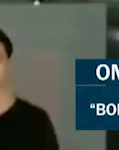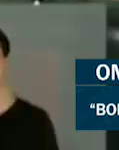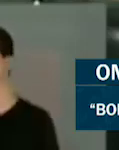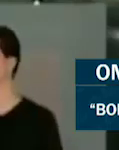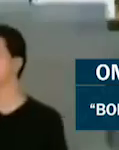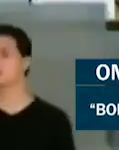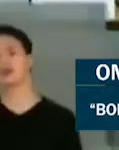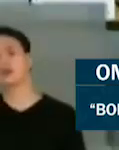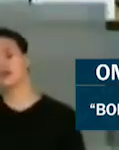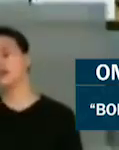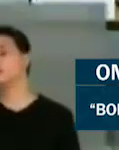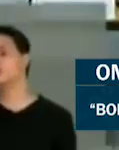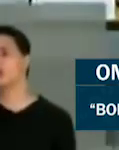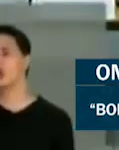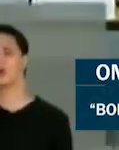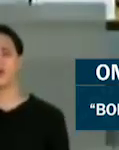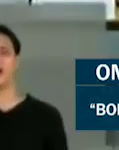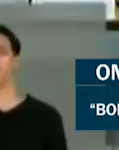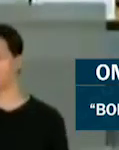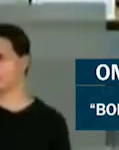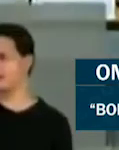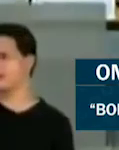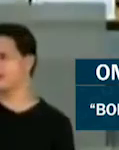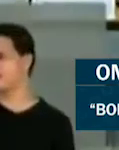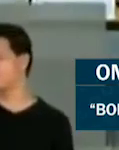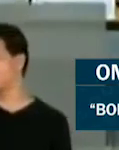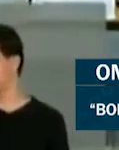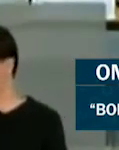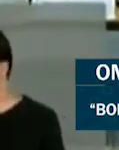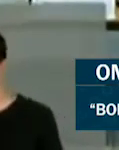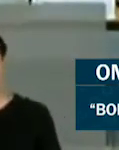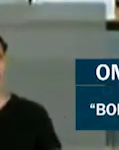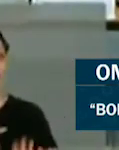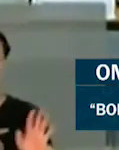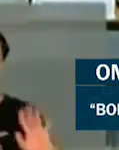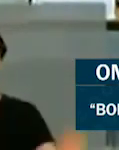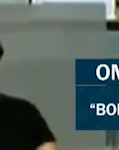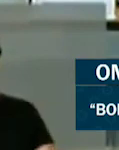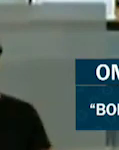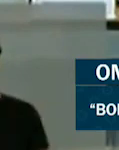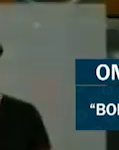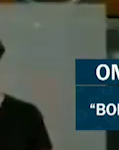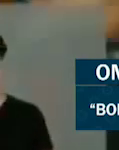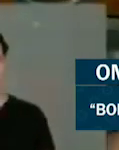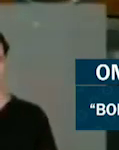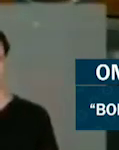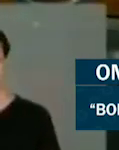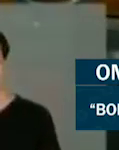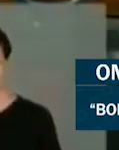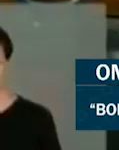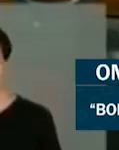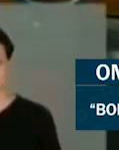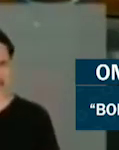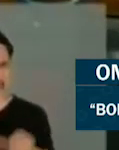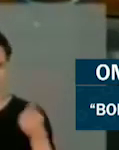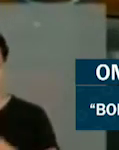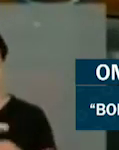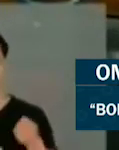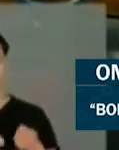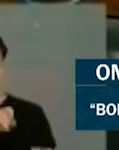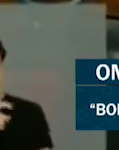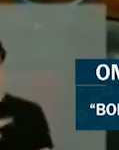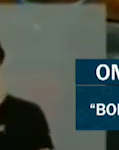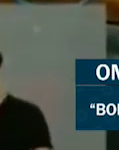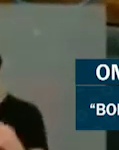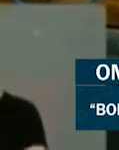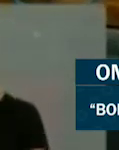né? O deputado Ricardo Barros, ele está presente em todas as... O deputado Ricardo Barros é um expert em negócios. Todas as negociadas. Onde tem negócio,